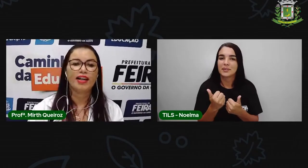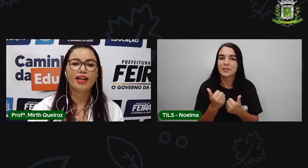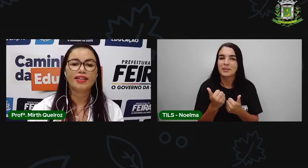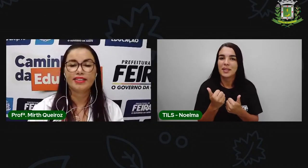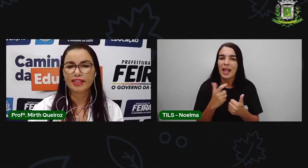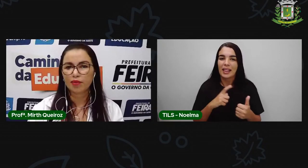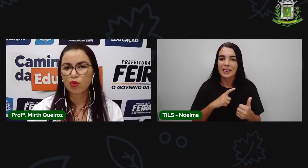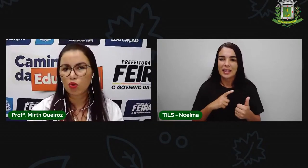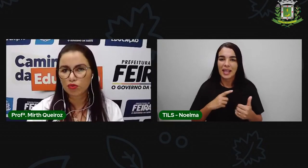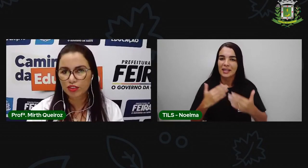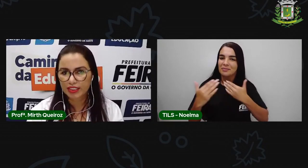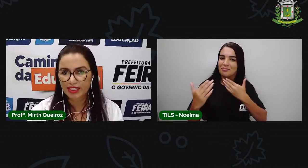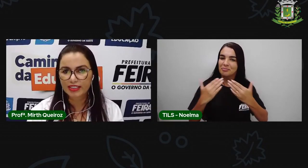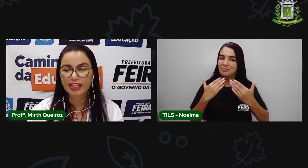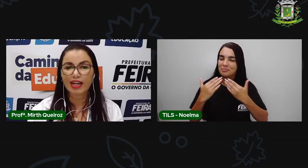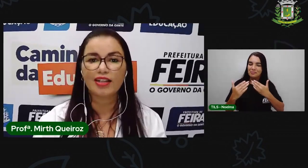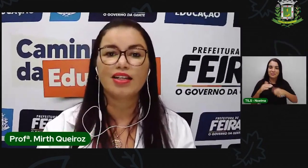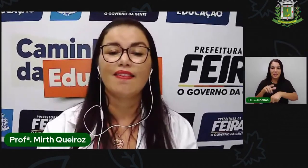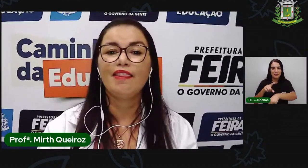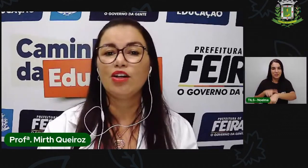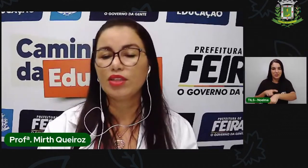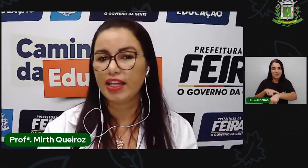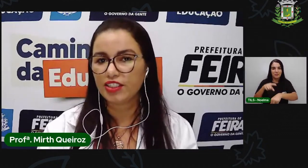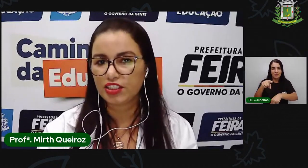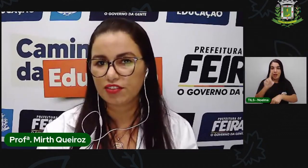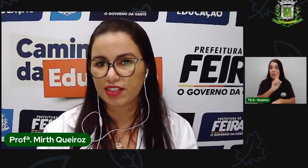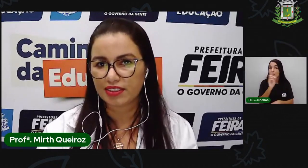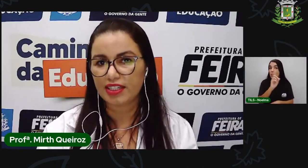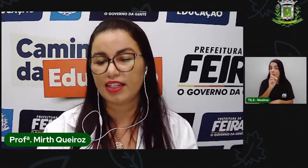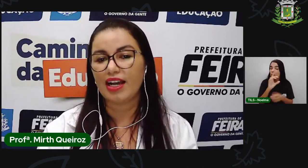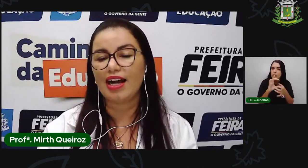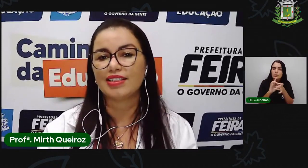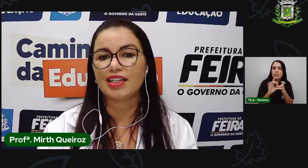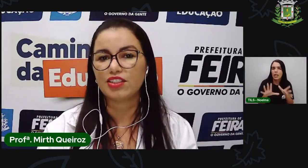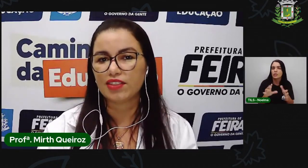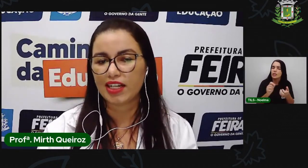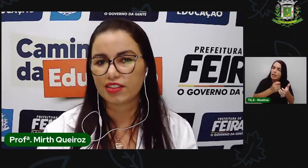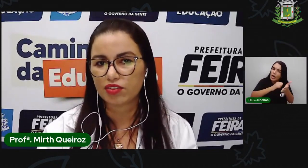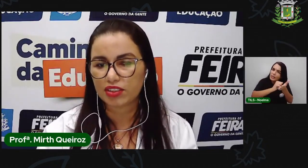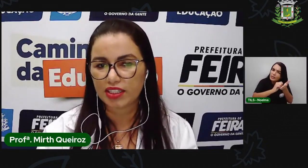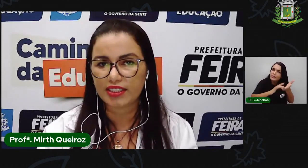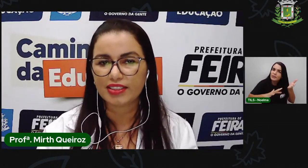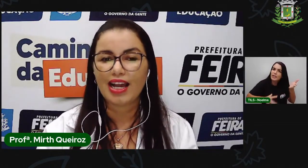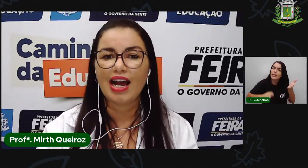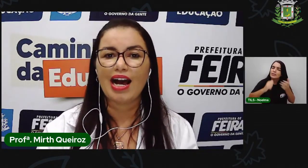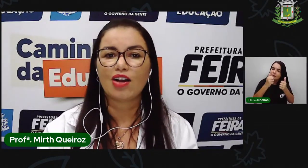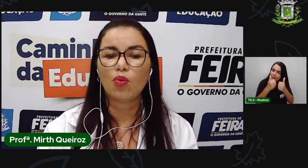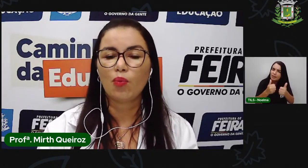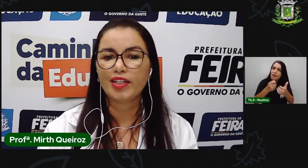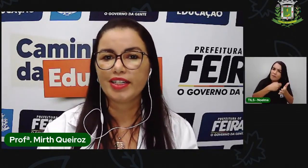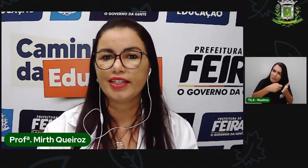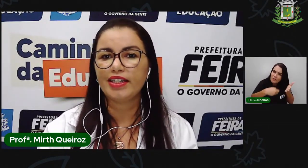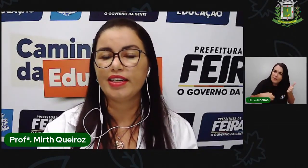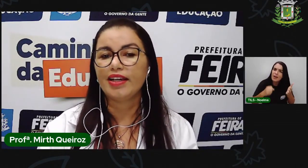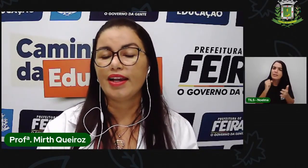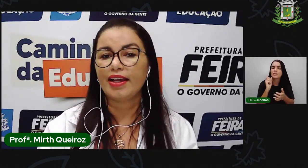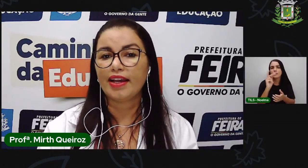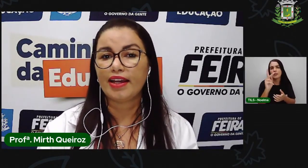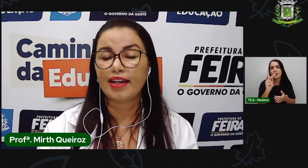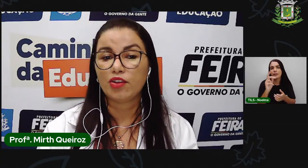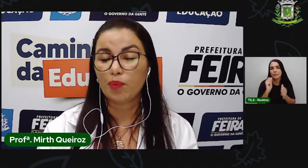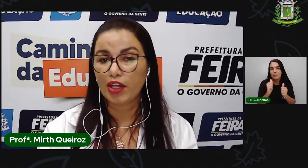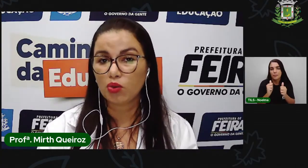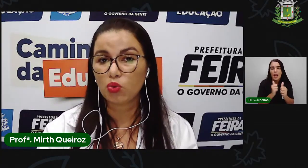esse tempo com vocês, tá? Não deixem de fazer as atividades de vocês. Acompanhem aí